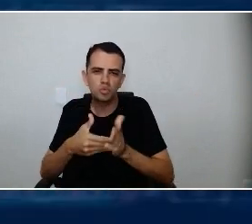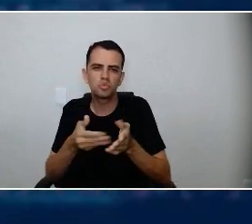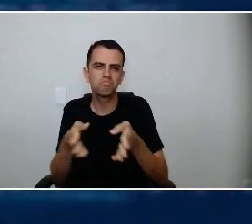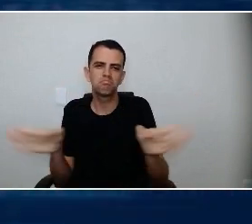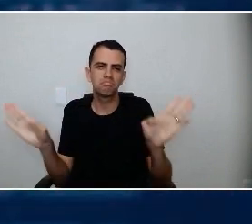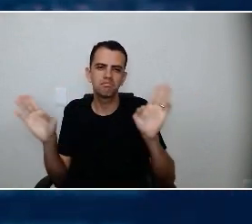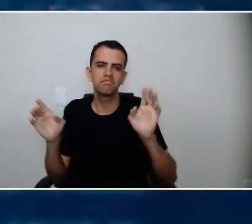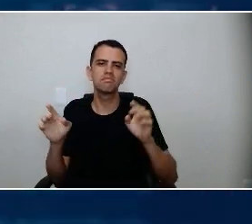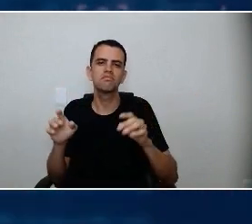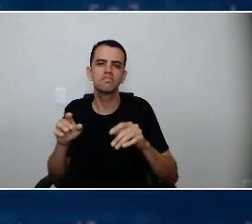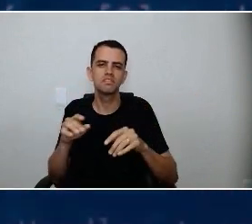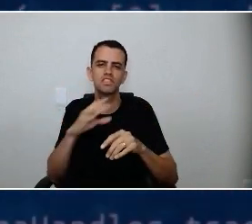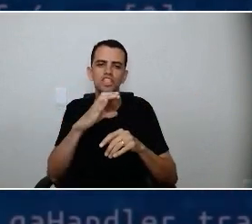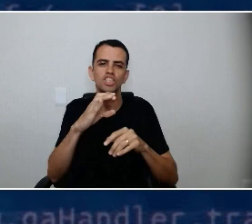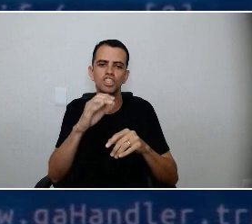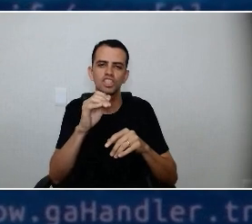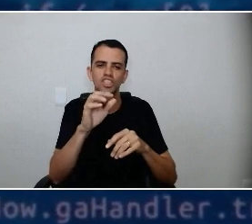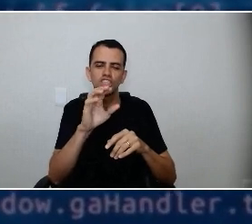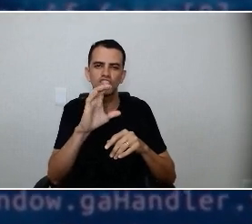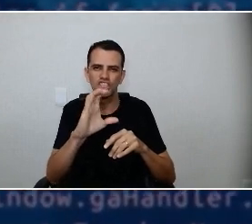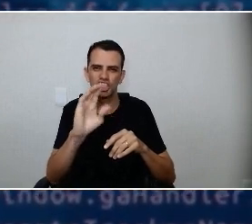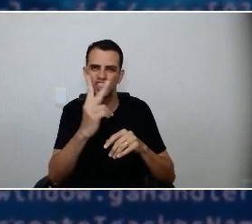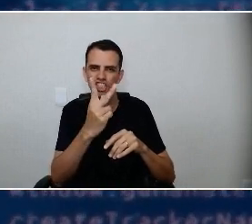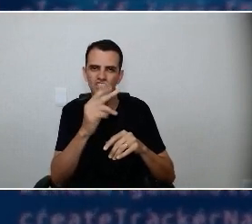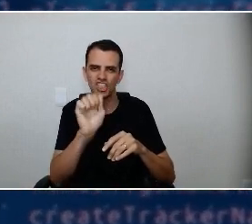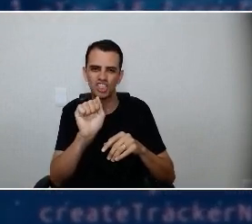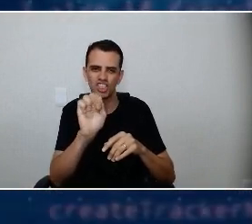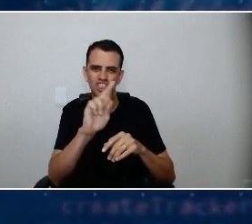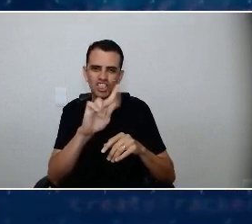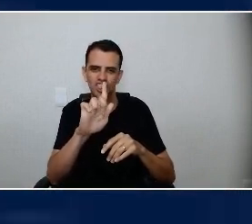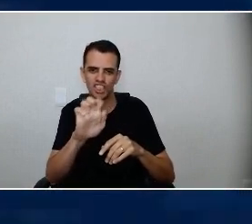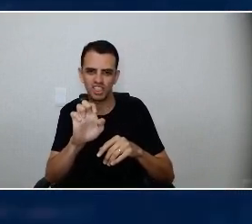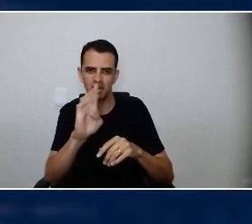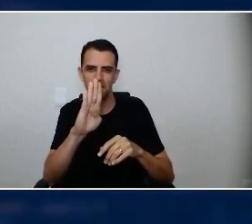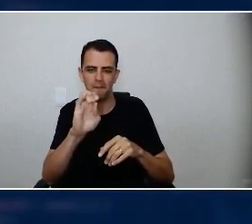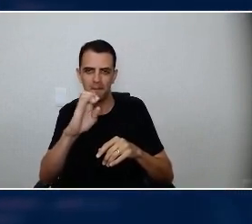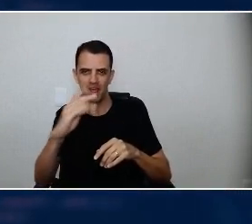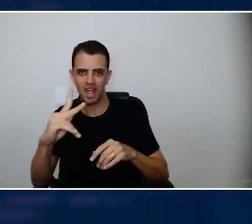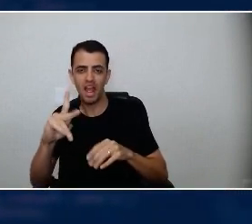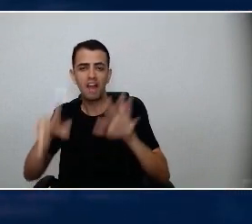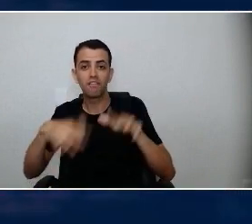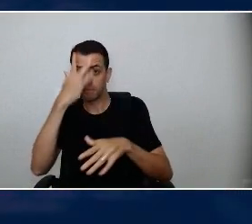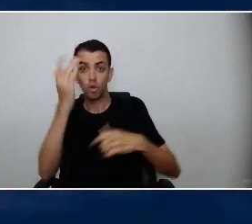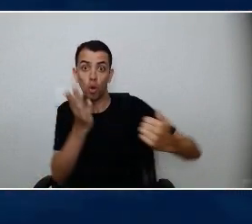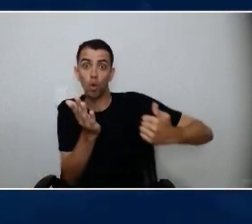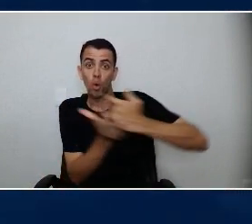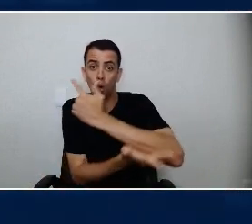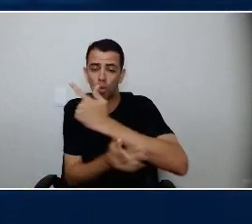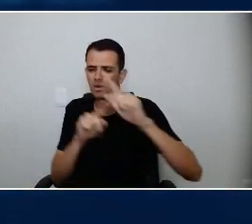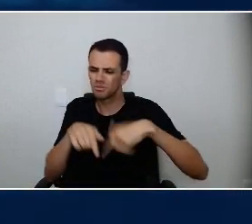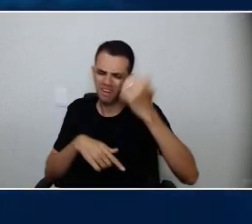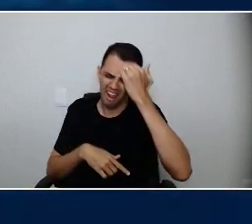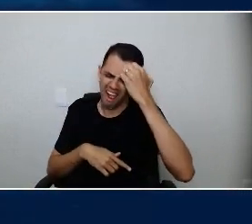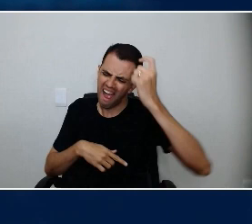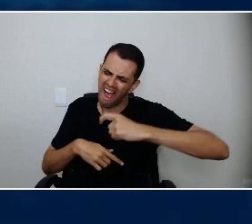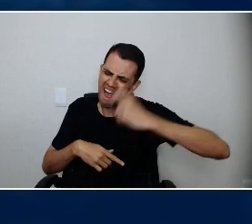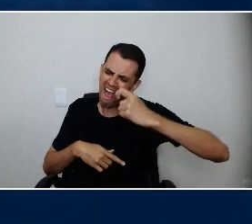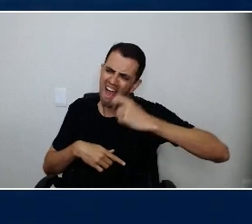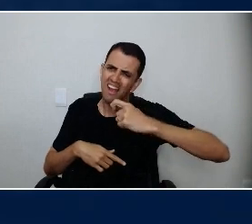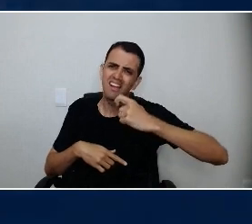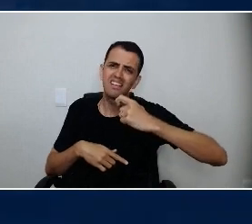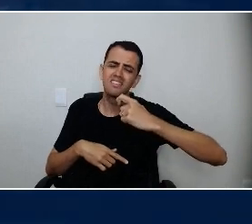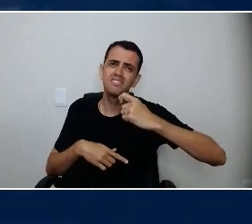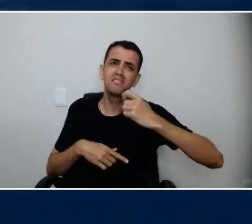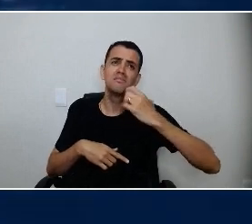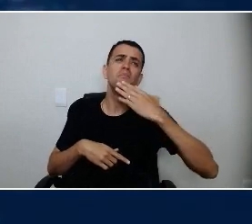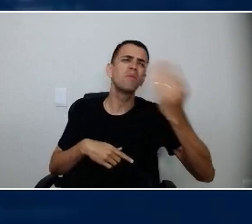char back isso aqui é o terror dos vendedores quando A pessoa compra se arrepende e liga lá pedindo direto na operadora então tentem negociar com o seu vendedor primeiro antes de fazer